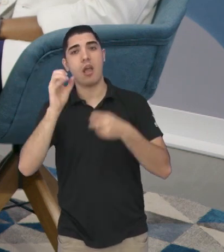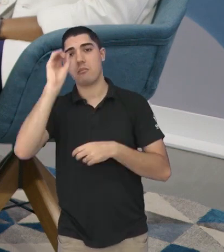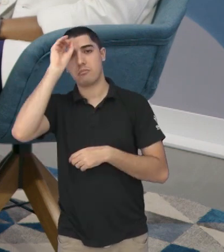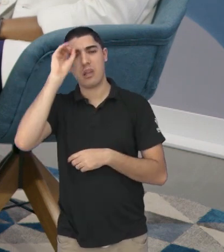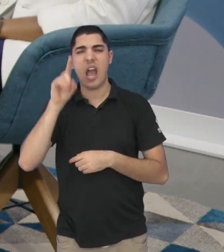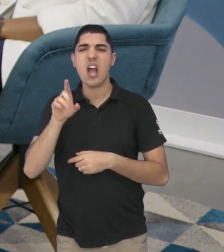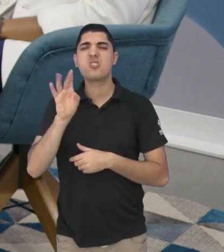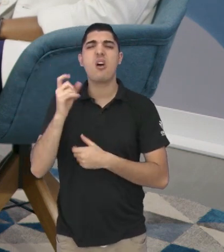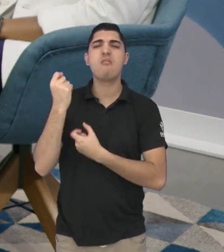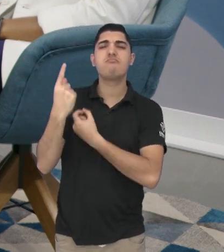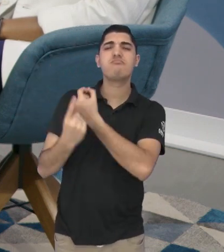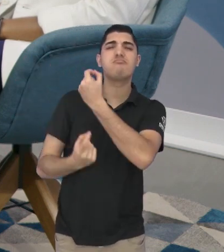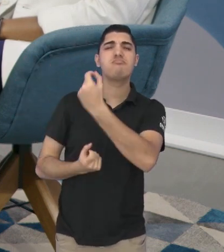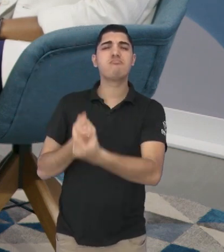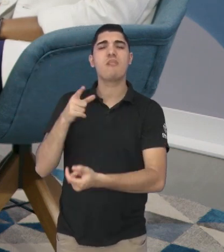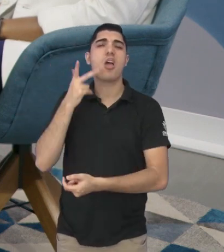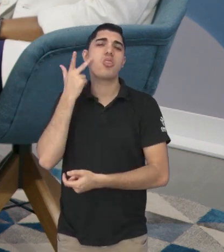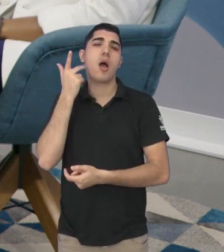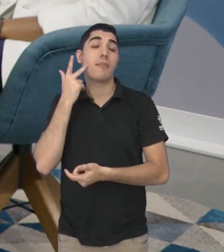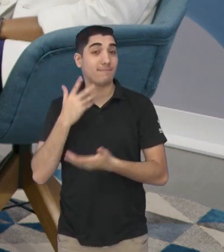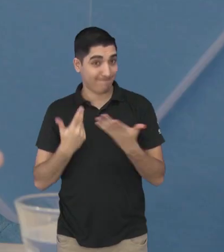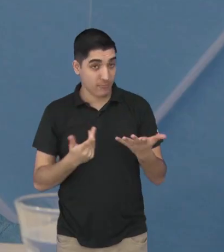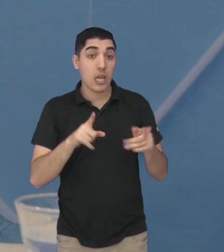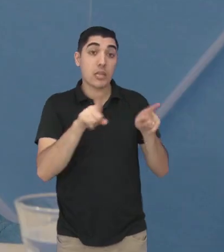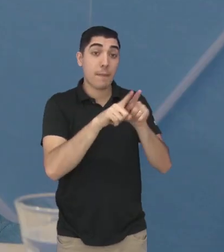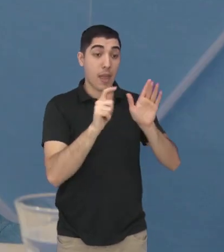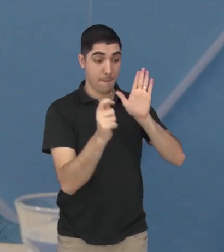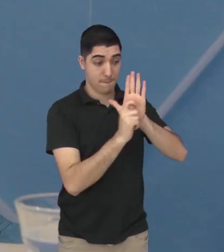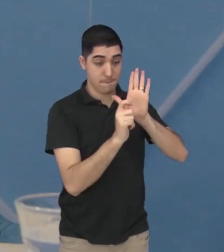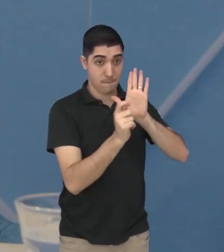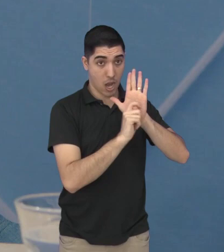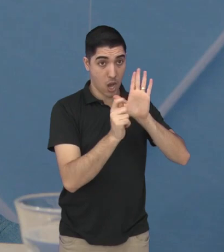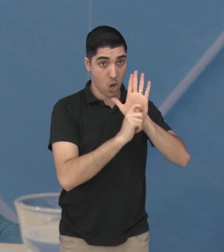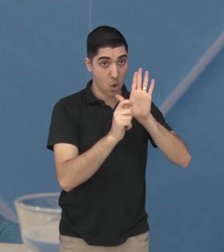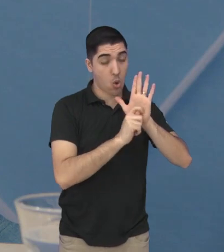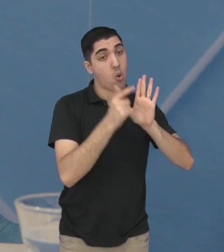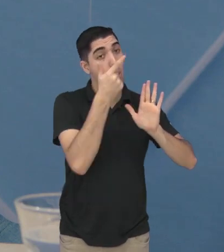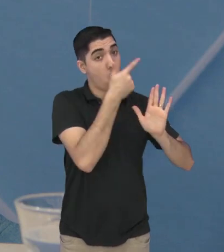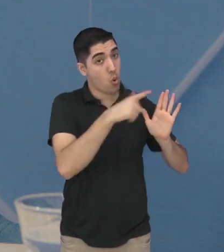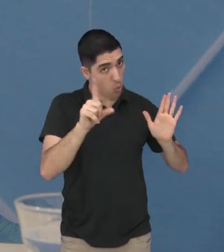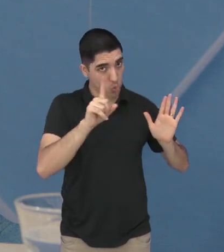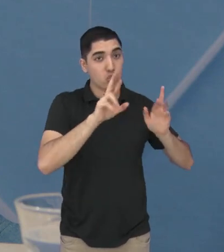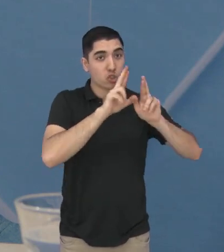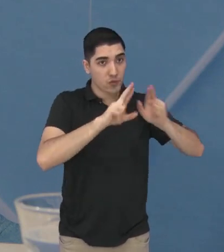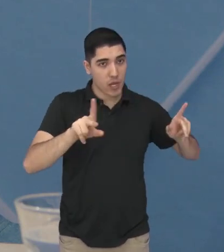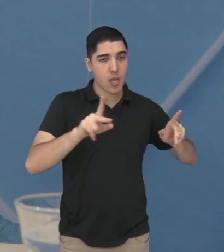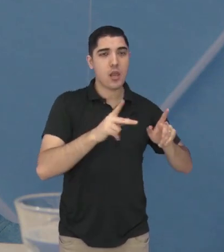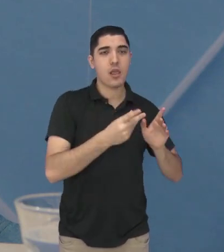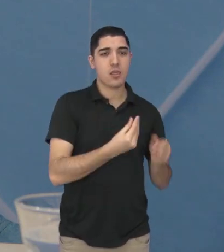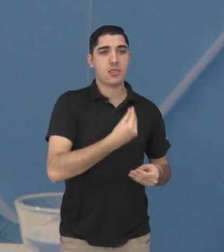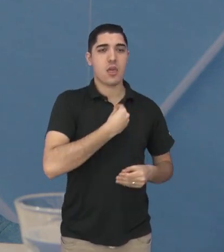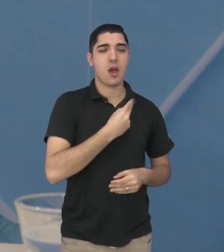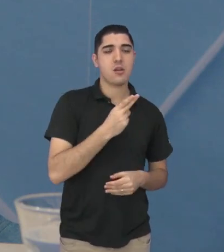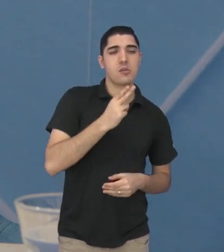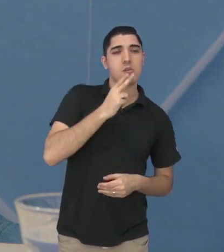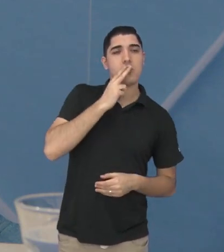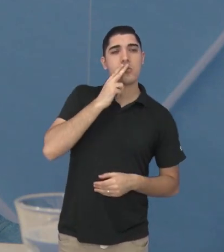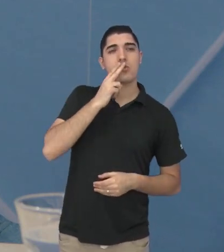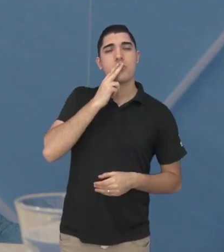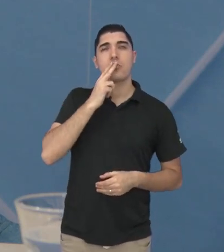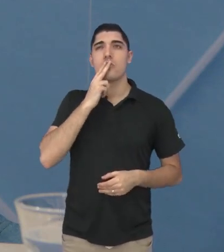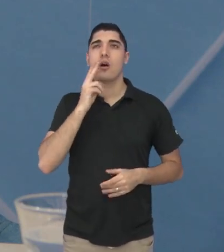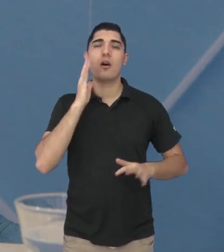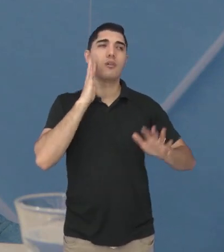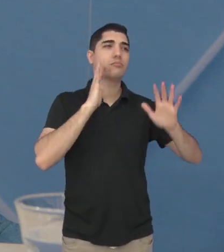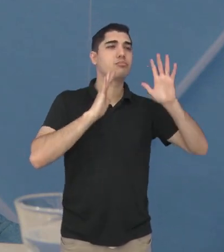quando, Exatamente. É normal. E aí a maconha tem um outro funcionamento dentro, né? A maconha dá aquela coisa mais